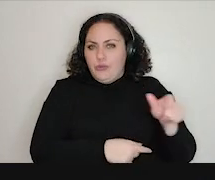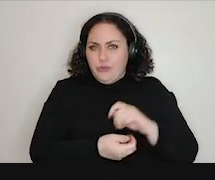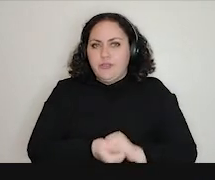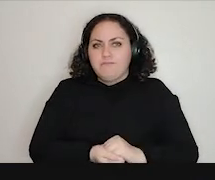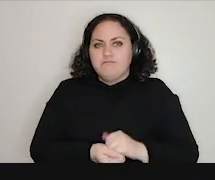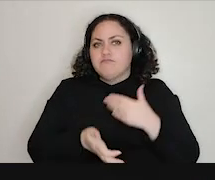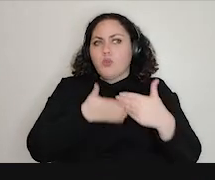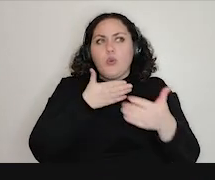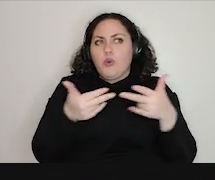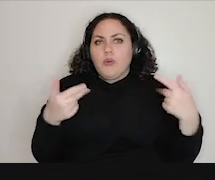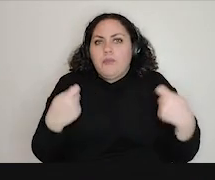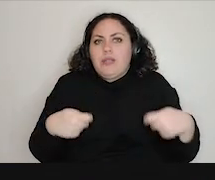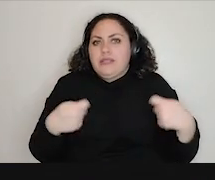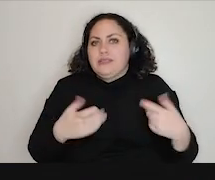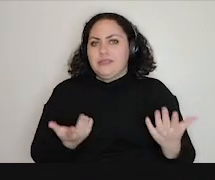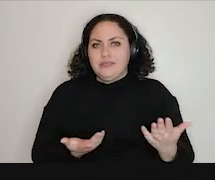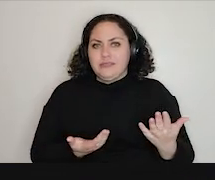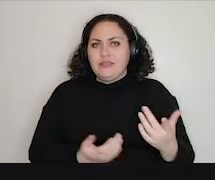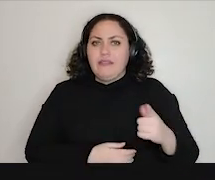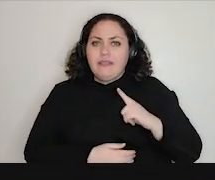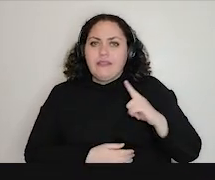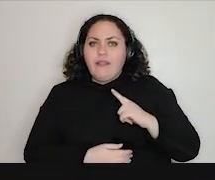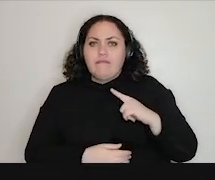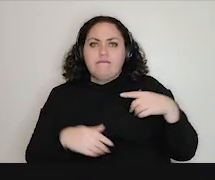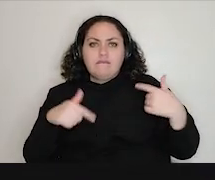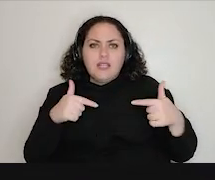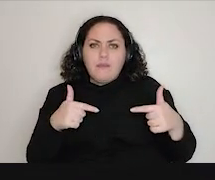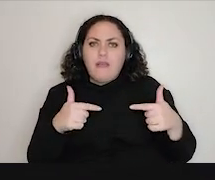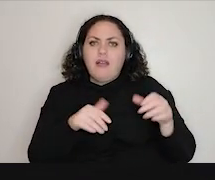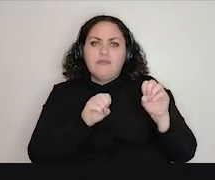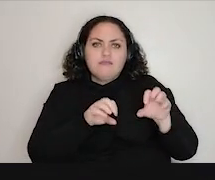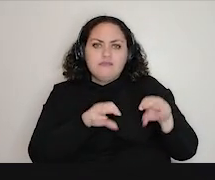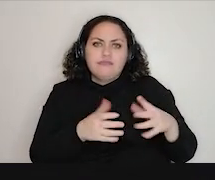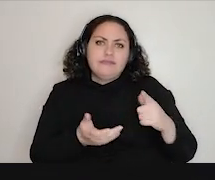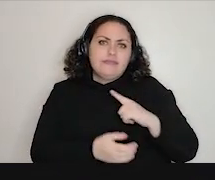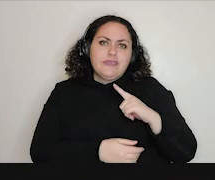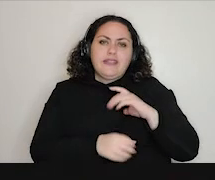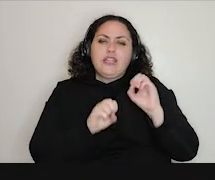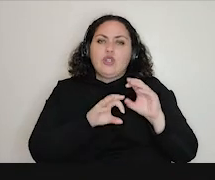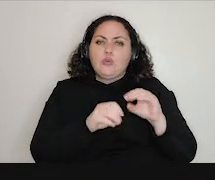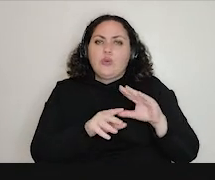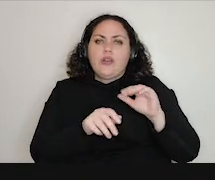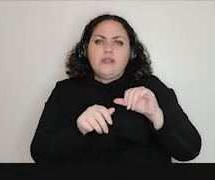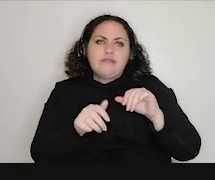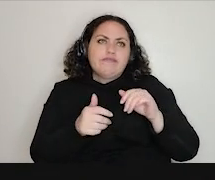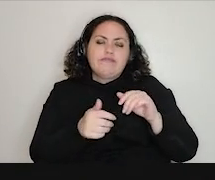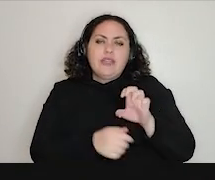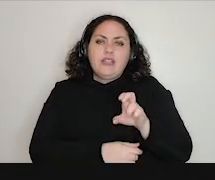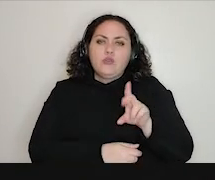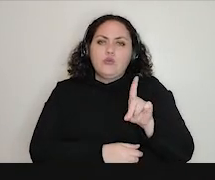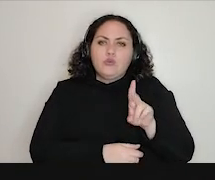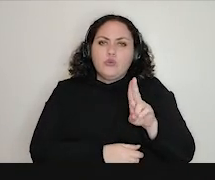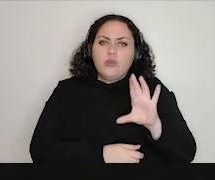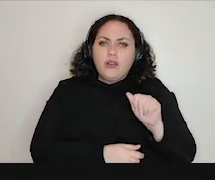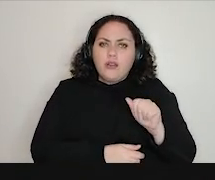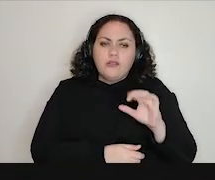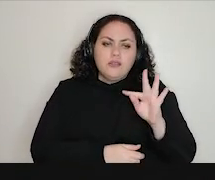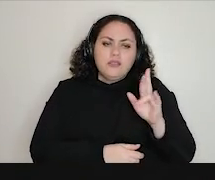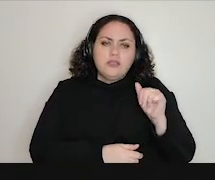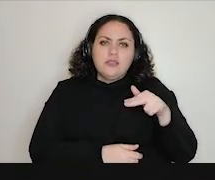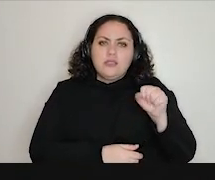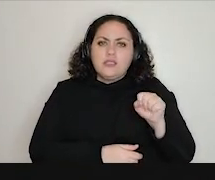No que vier, até com emprego, até com curso, o Educa Transforma, o Transenem, um monte de coisa está ali com a gente. Recomendo que vocês